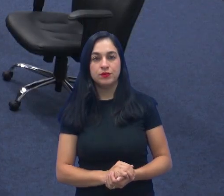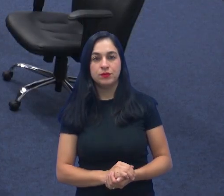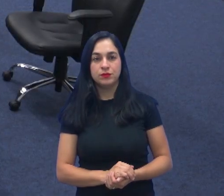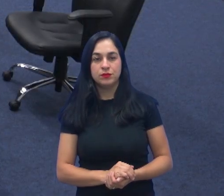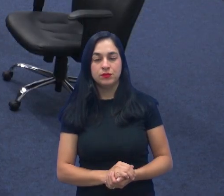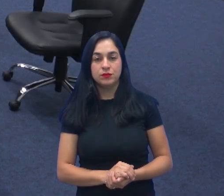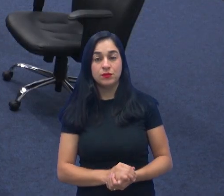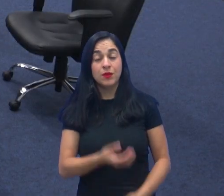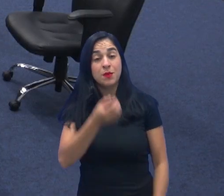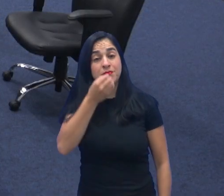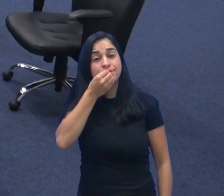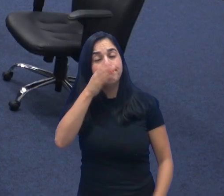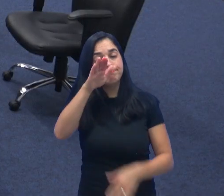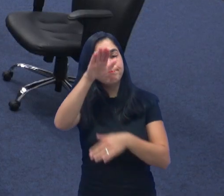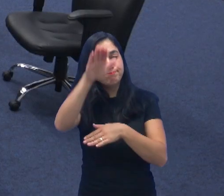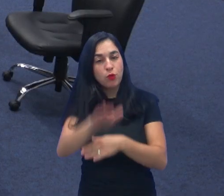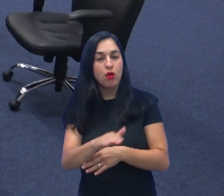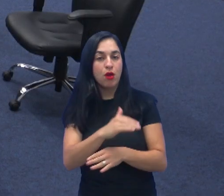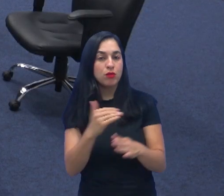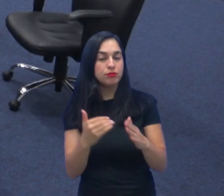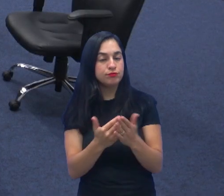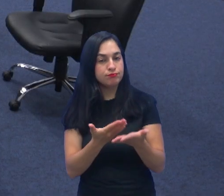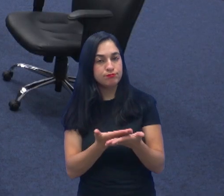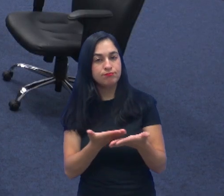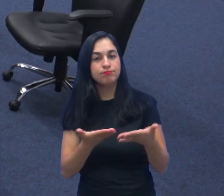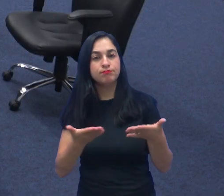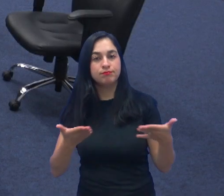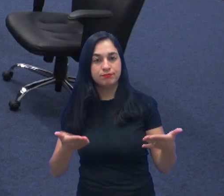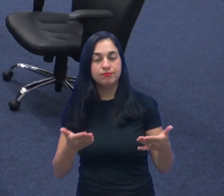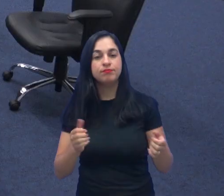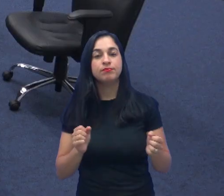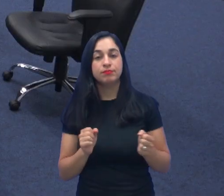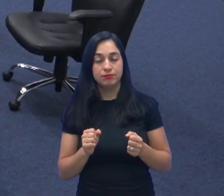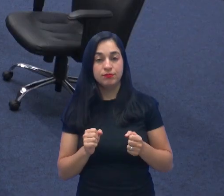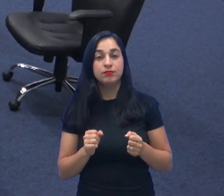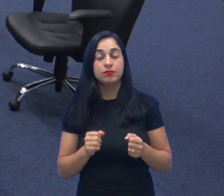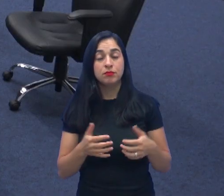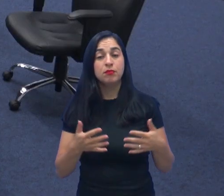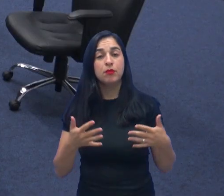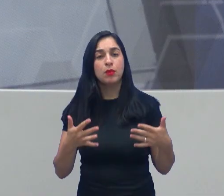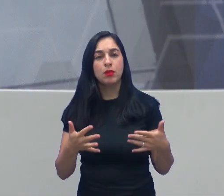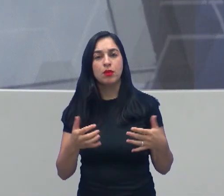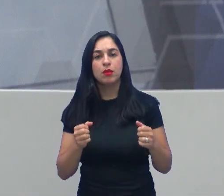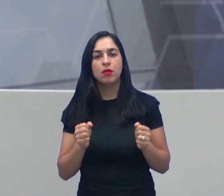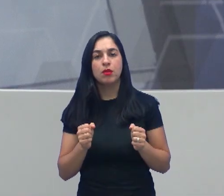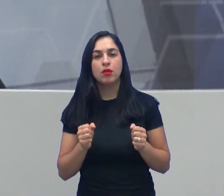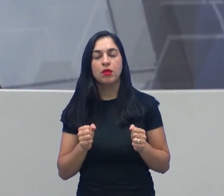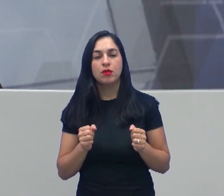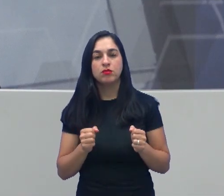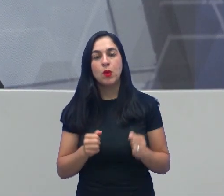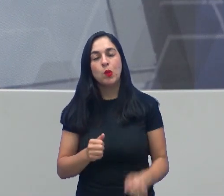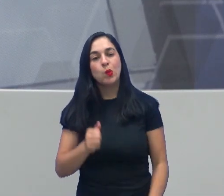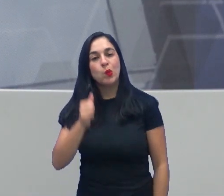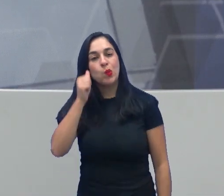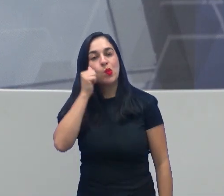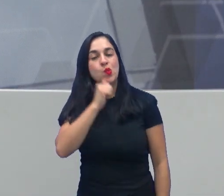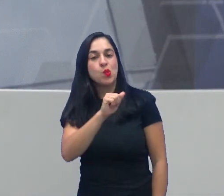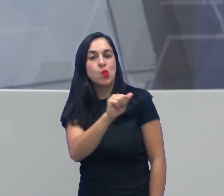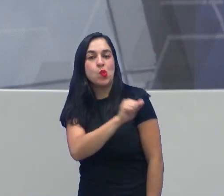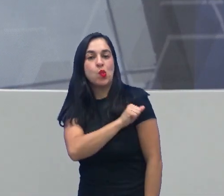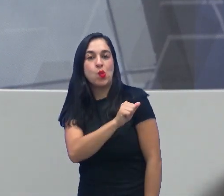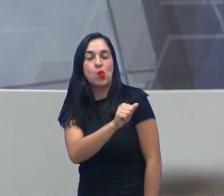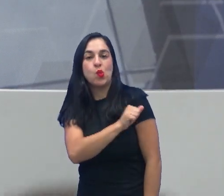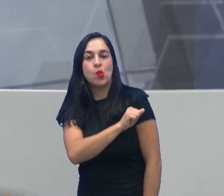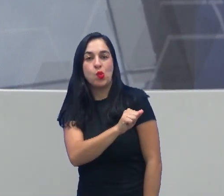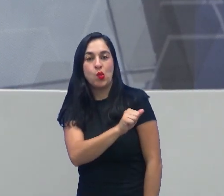Boa tarde a todos e a todas. Justiça pelas alunas de